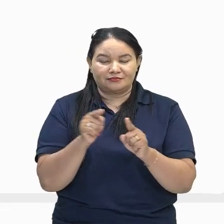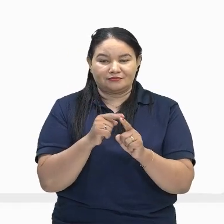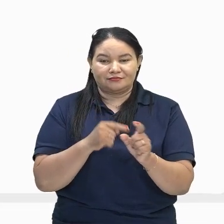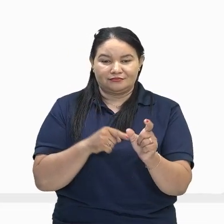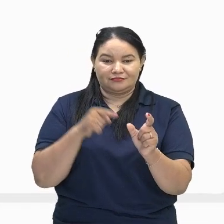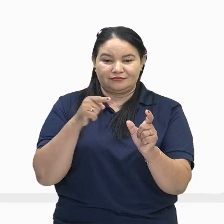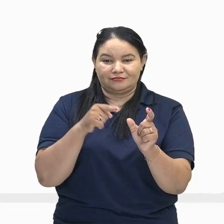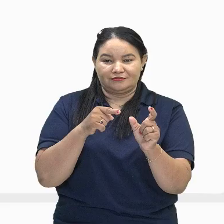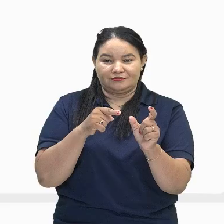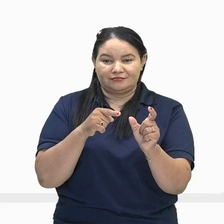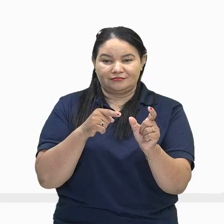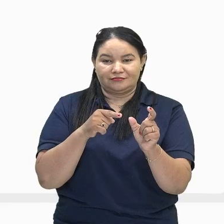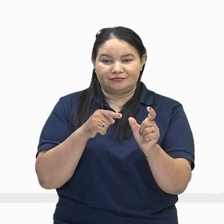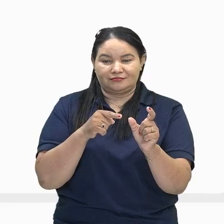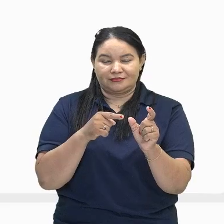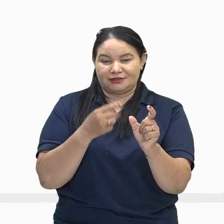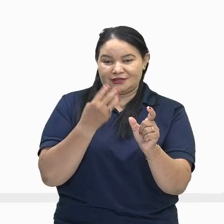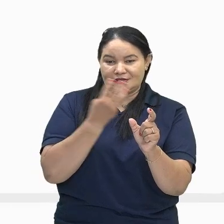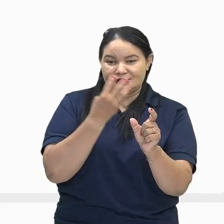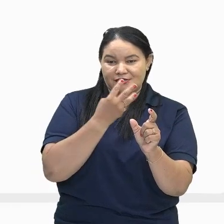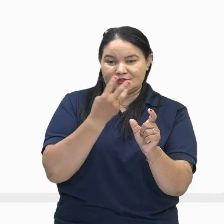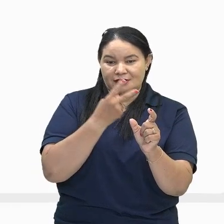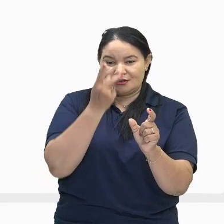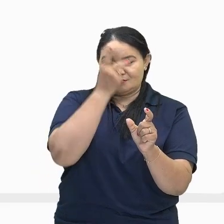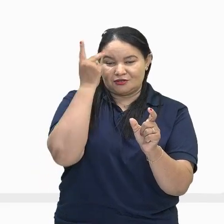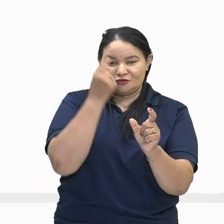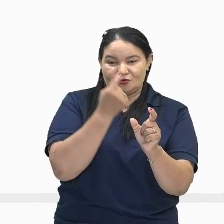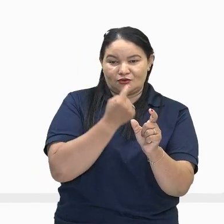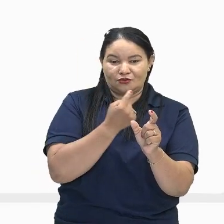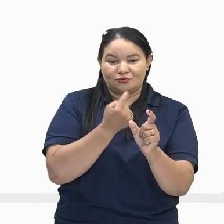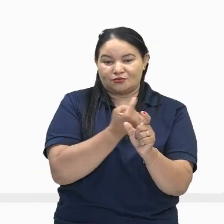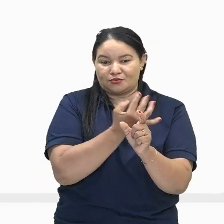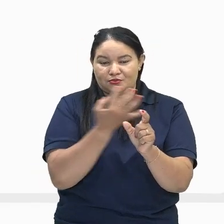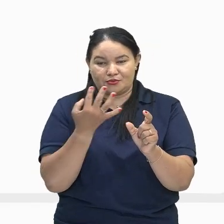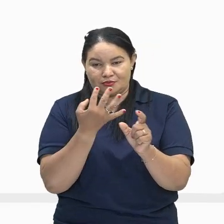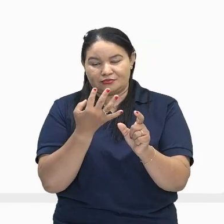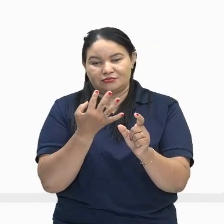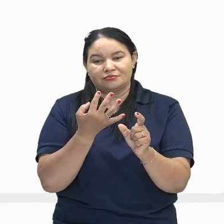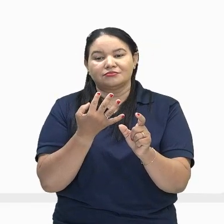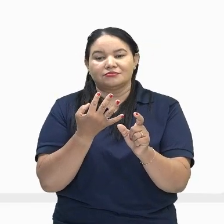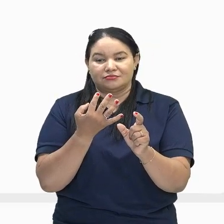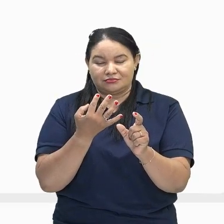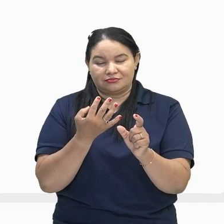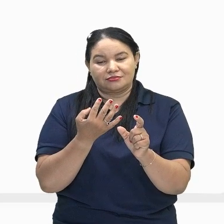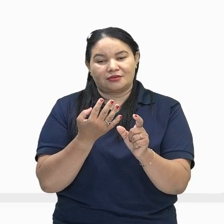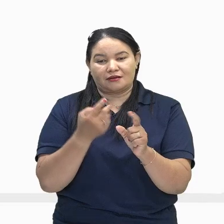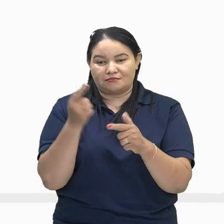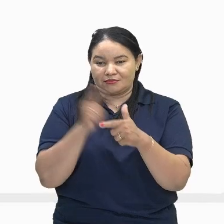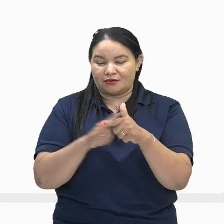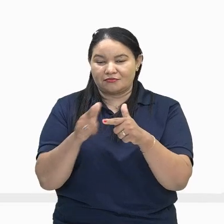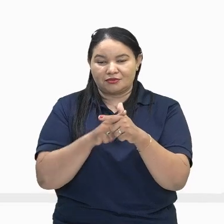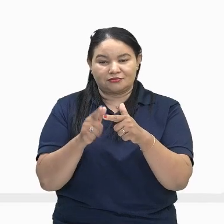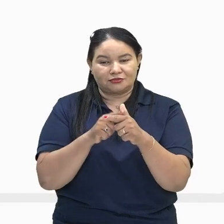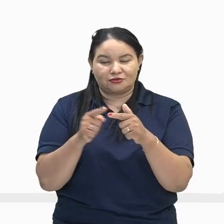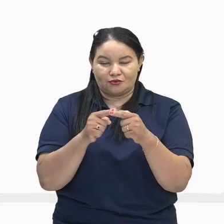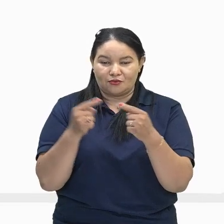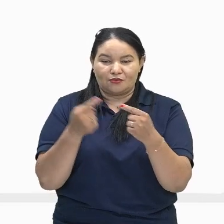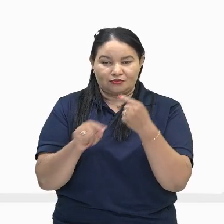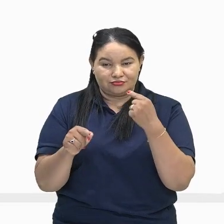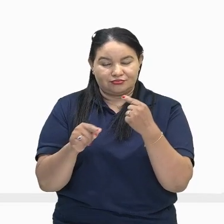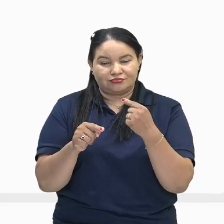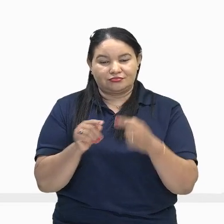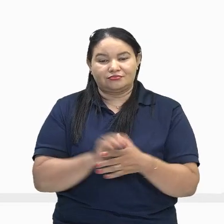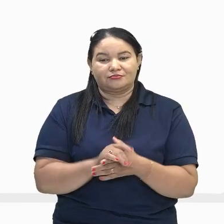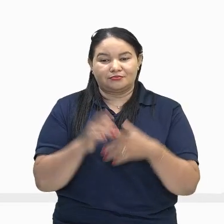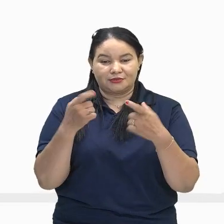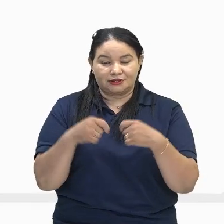contaminadas, corresponde à terceira pessoa do plural. Então, há um problema de concordância aqui. Como o verbo deveria ficar?